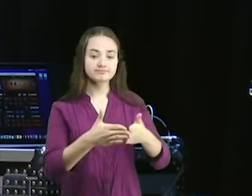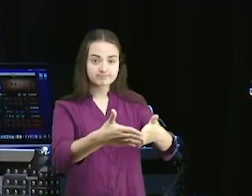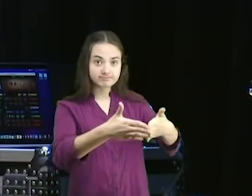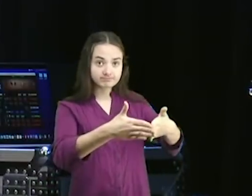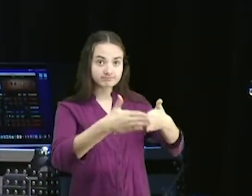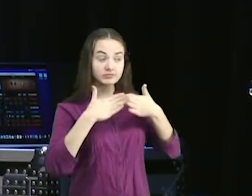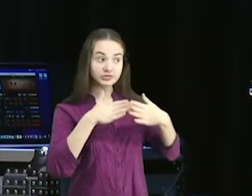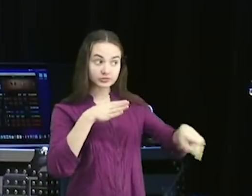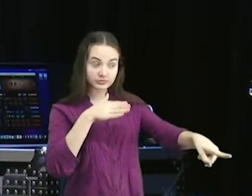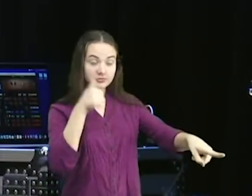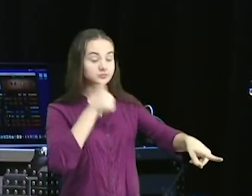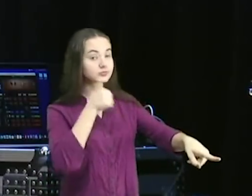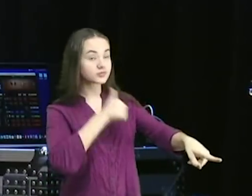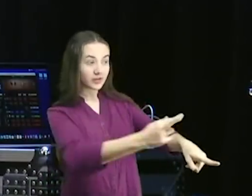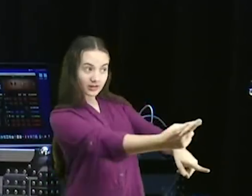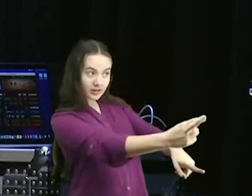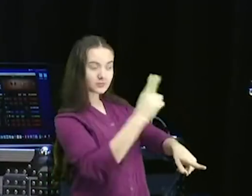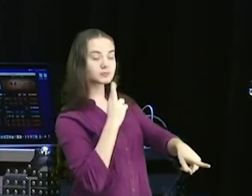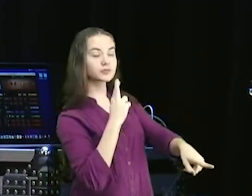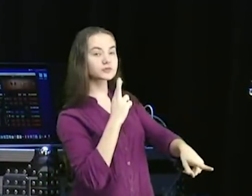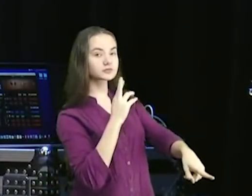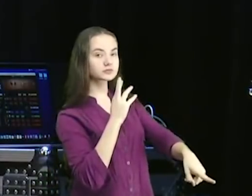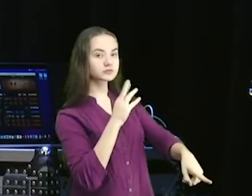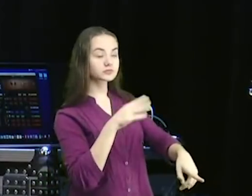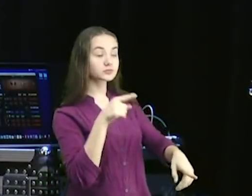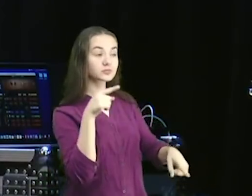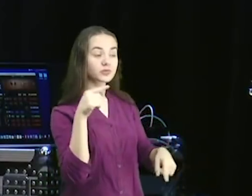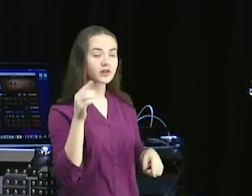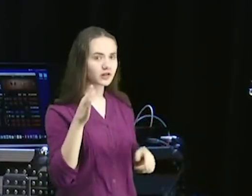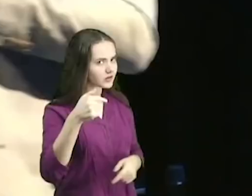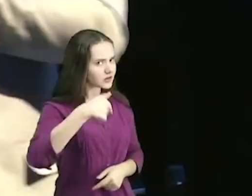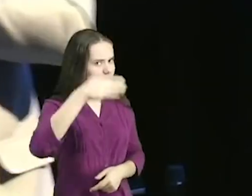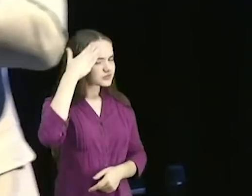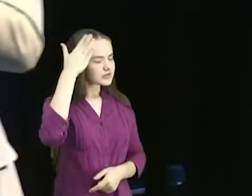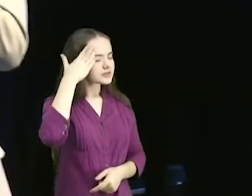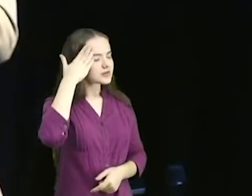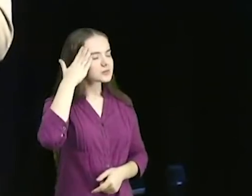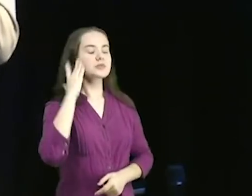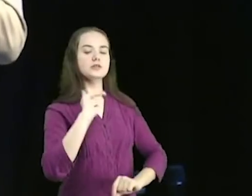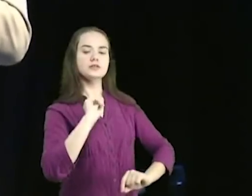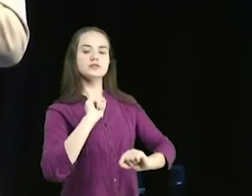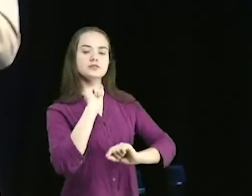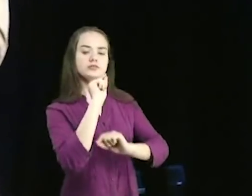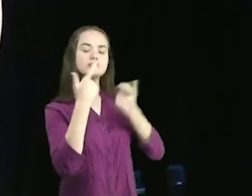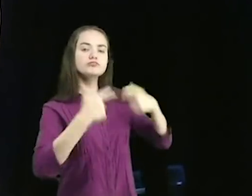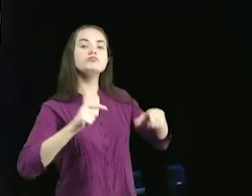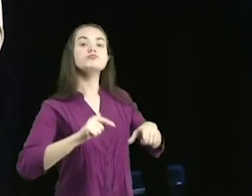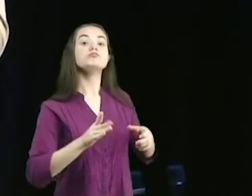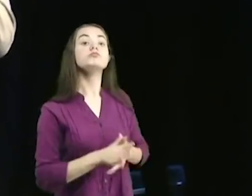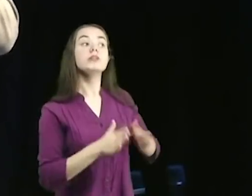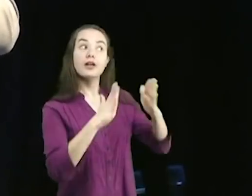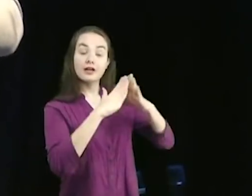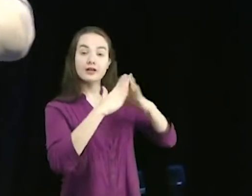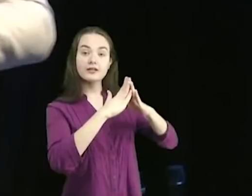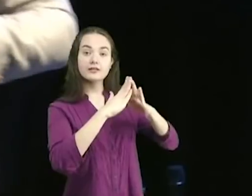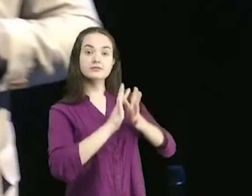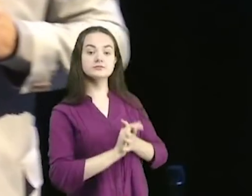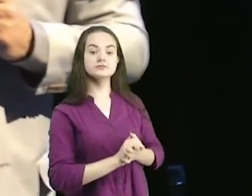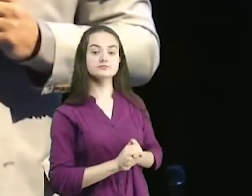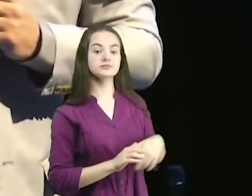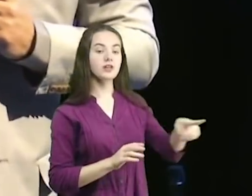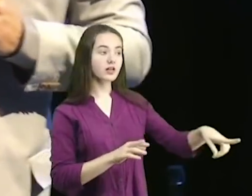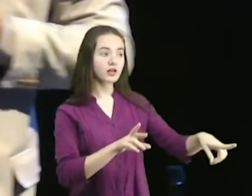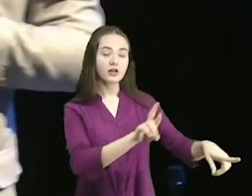pedindo para que a mulher desse uma resposta, que ele já sabia onde é que estava. Procura dentro da tua casa. O que você tem em casa? Aí que ela responde: